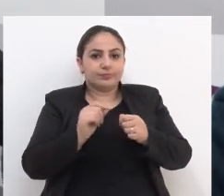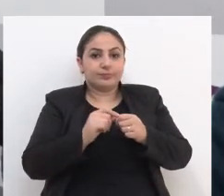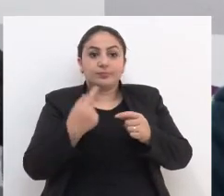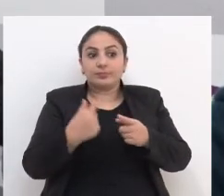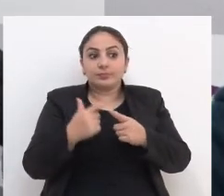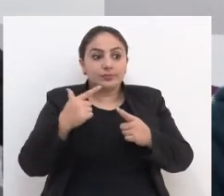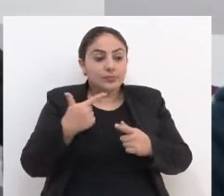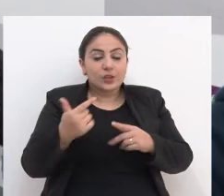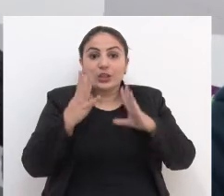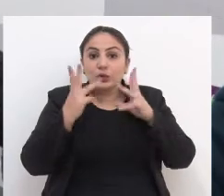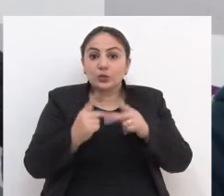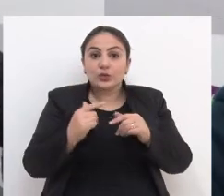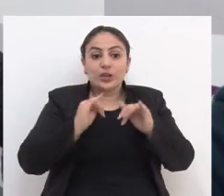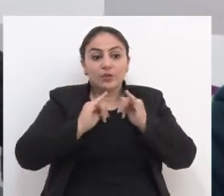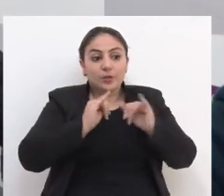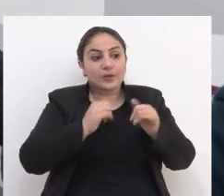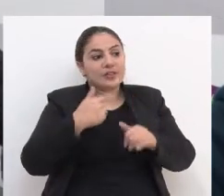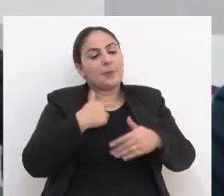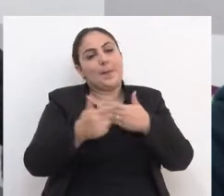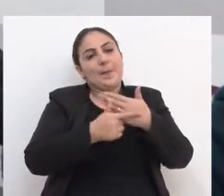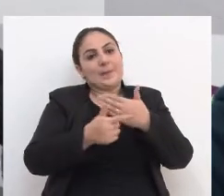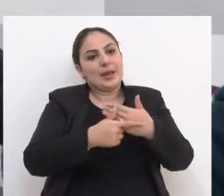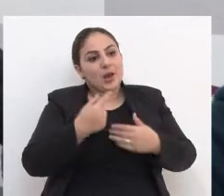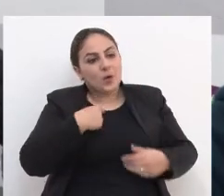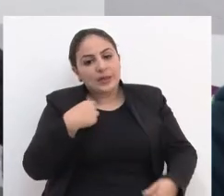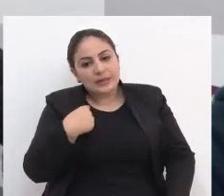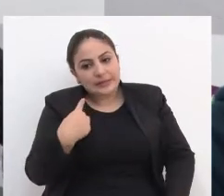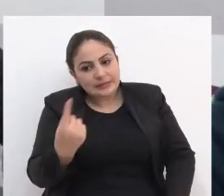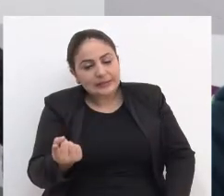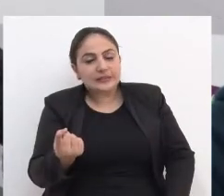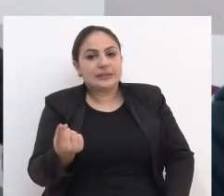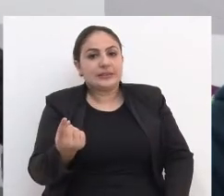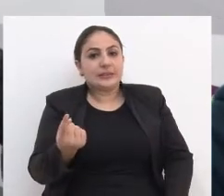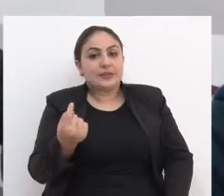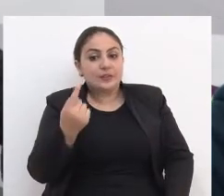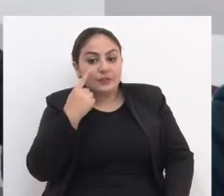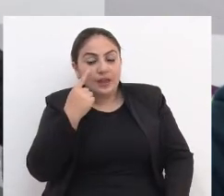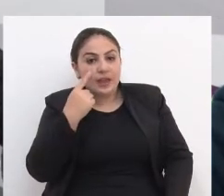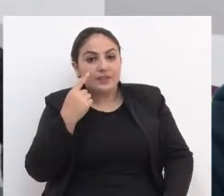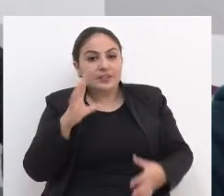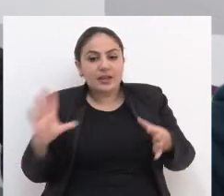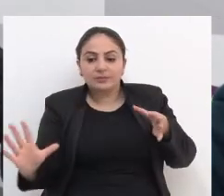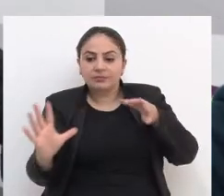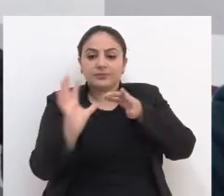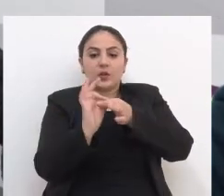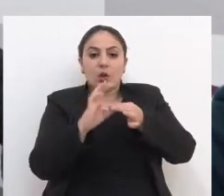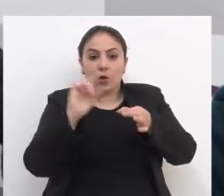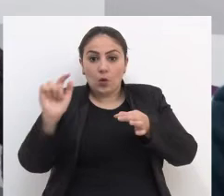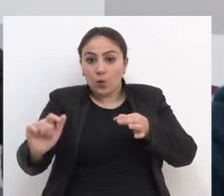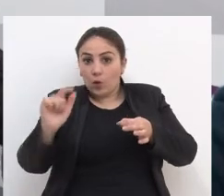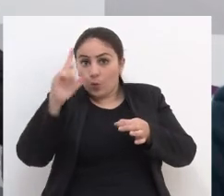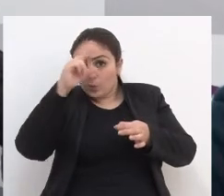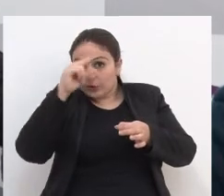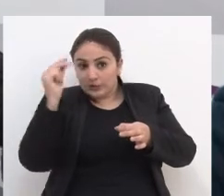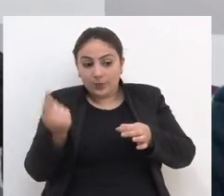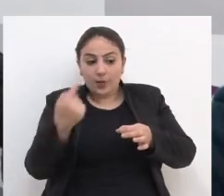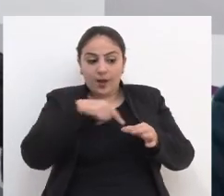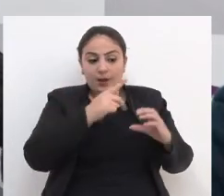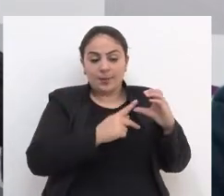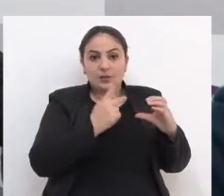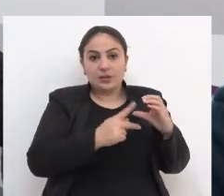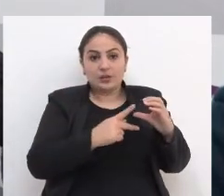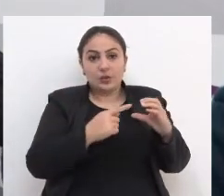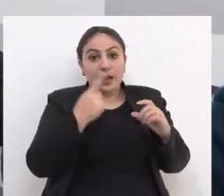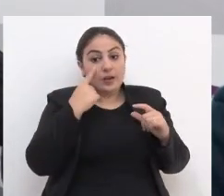não tem todas as informações. E esse vai ser o meu papel, ir fazer aí a ponte entre o Executivo e o Legislativo, buscar